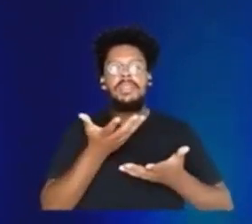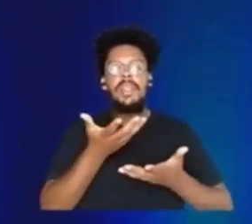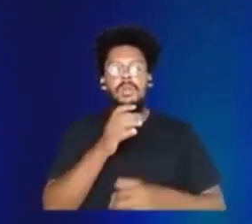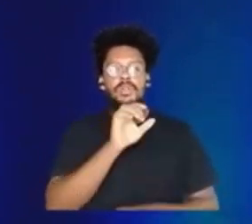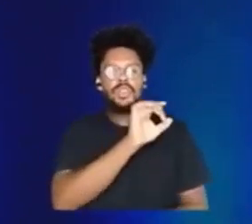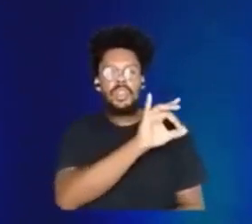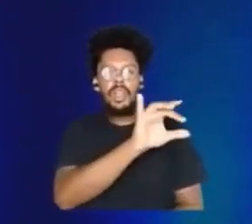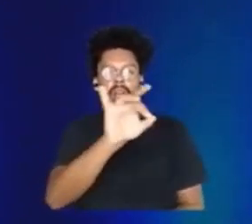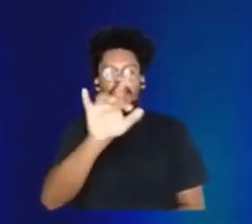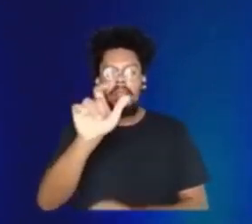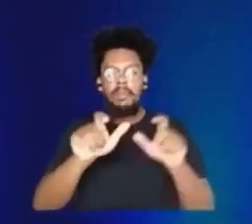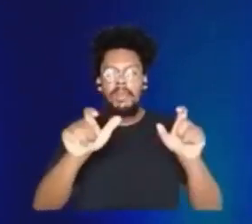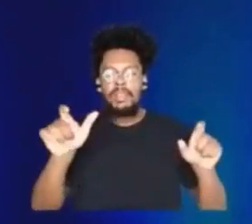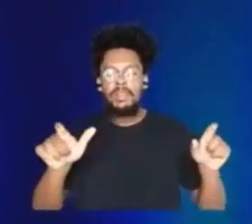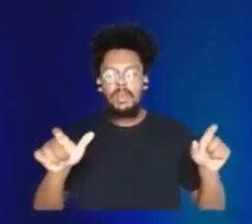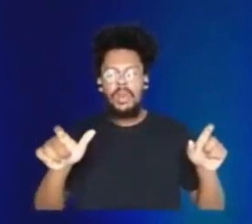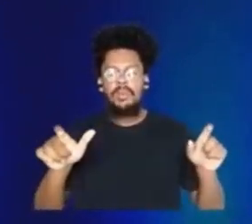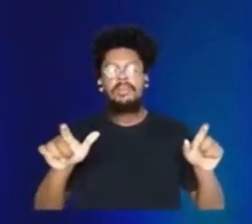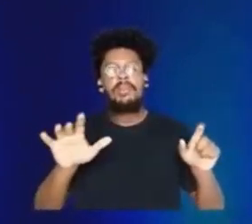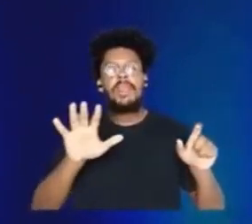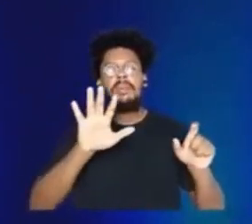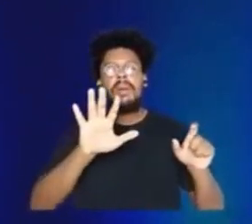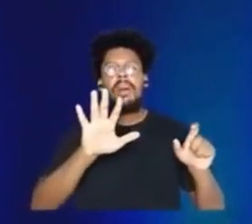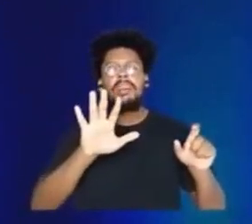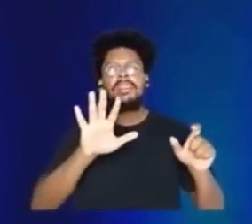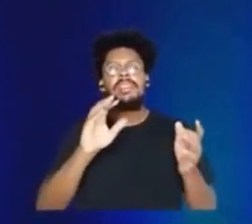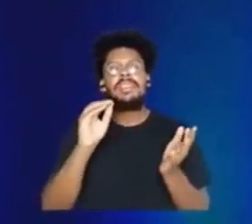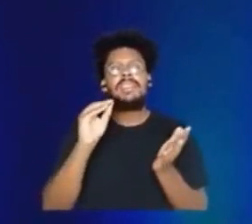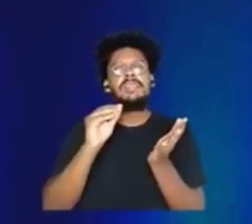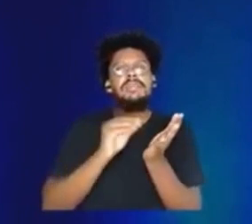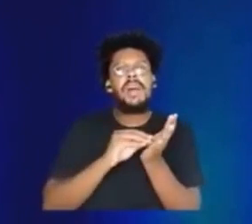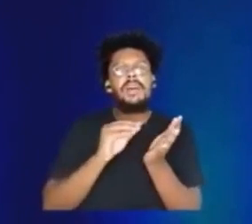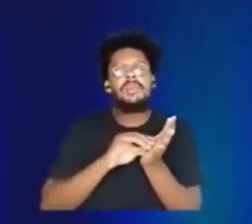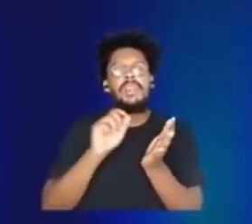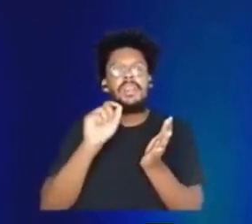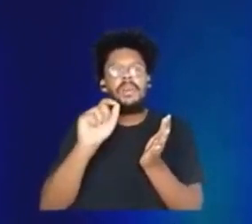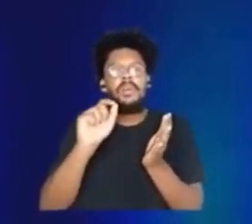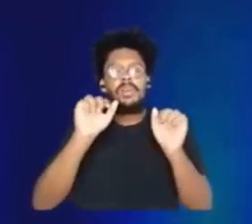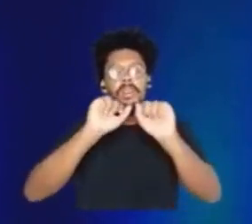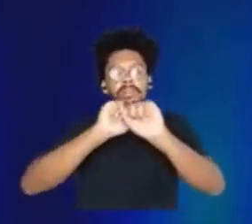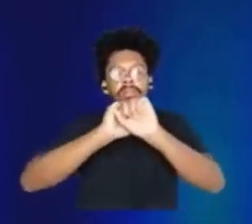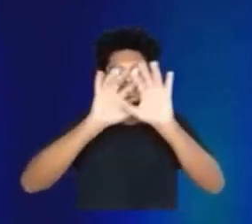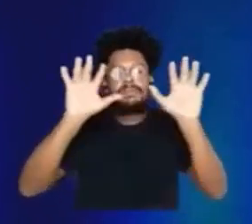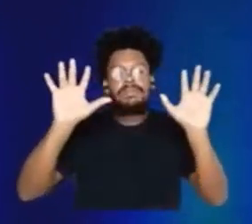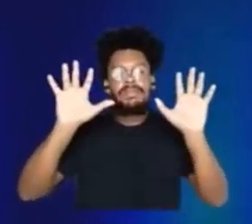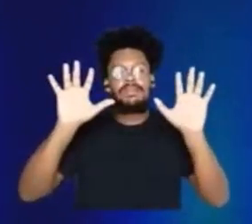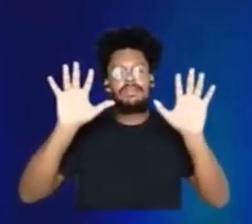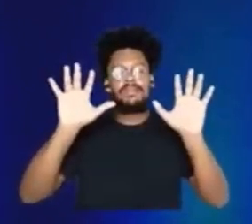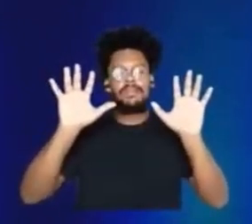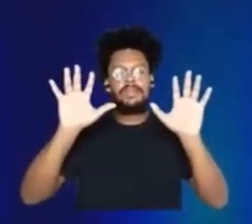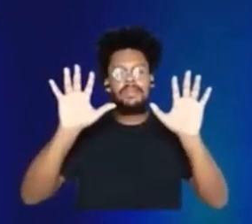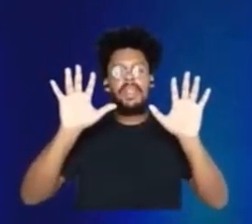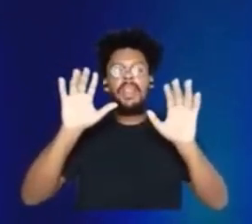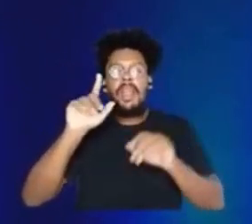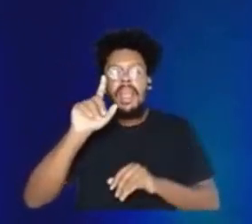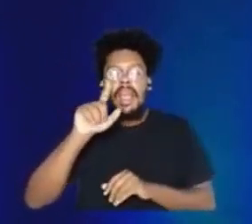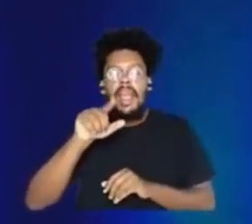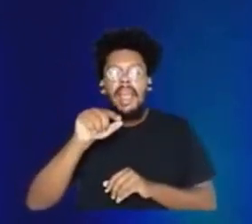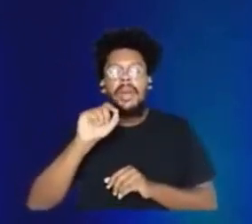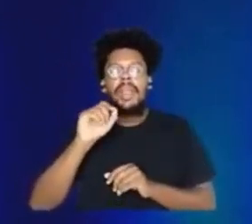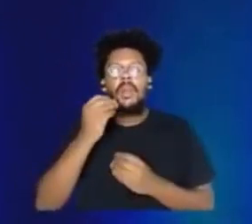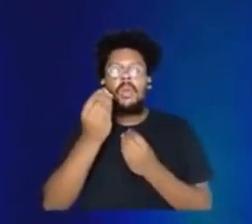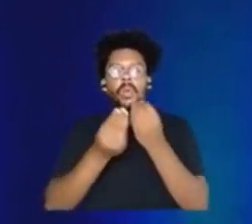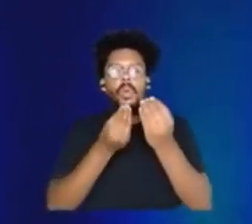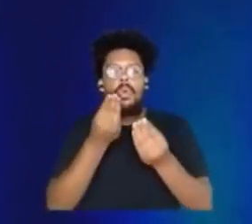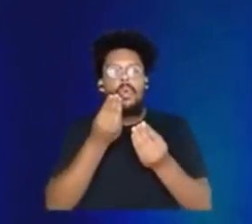ela tem uma face pouco iluminada, como a lua, né? Aquelas The Dark Side of the Moon, que é a dimensão social ou coletiva, é a dimensão